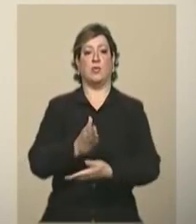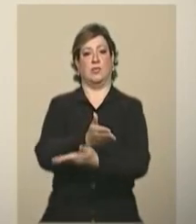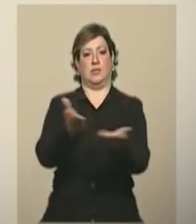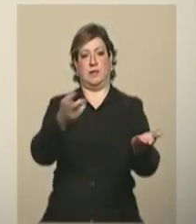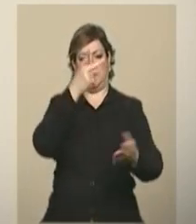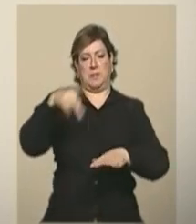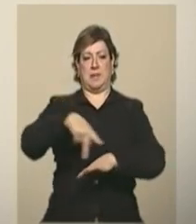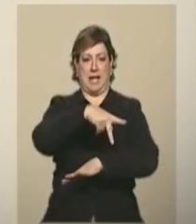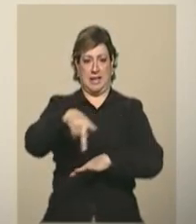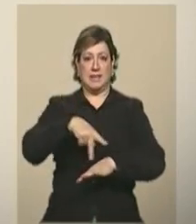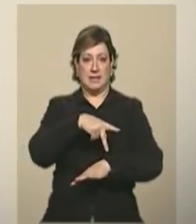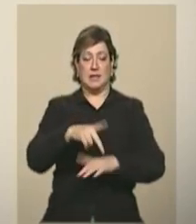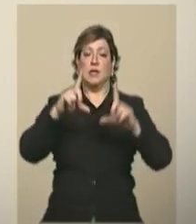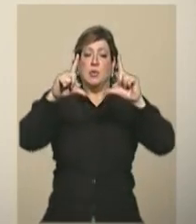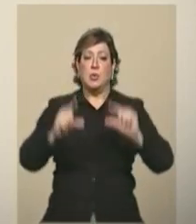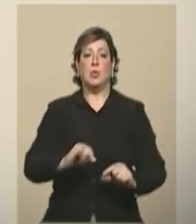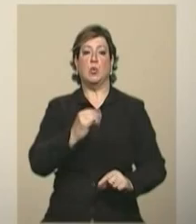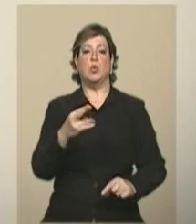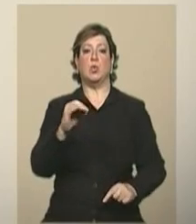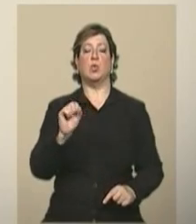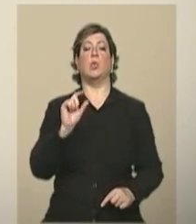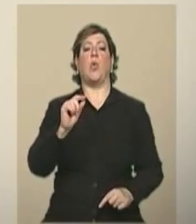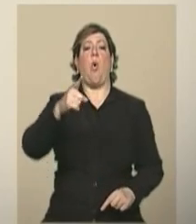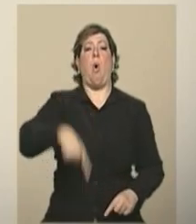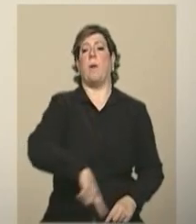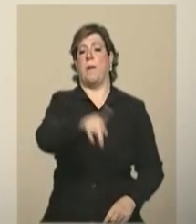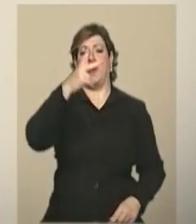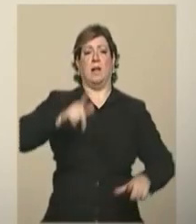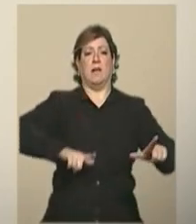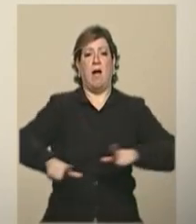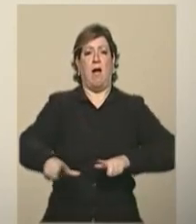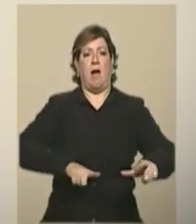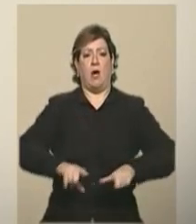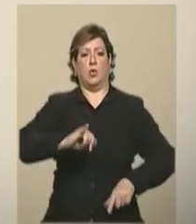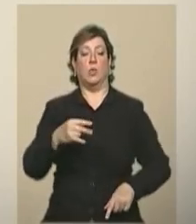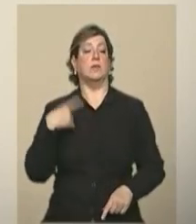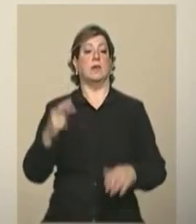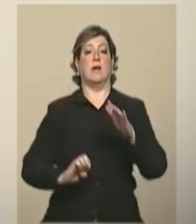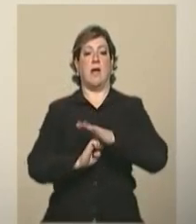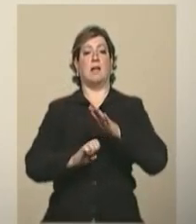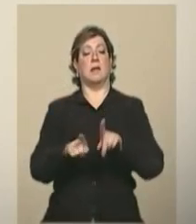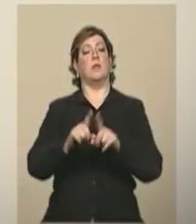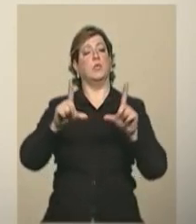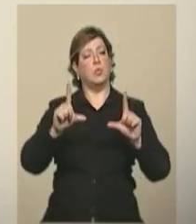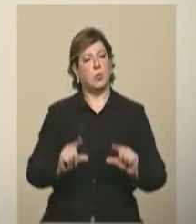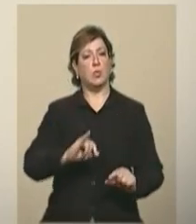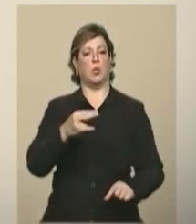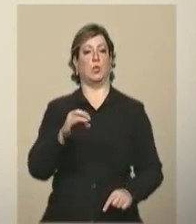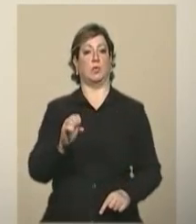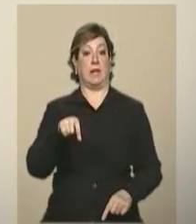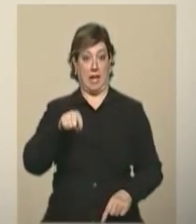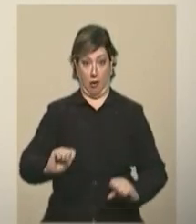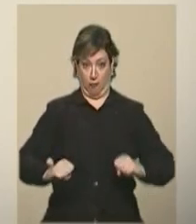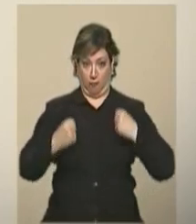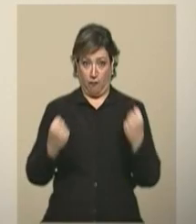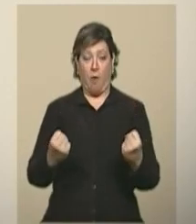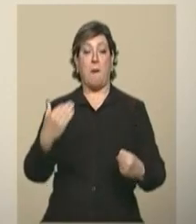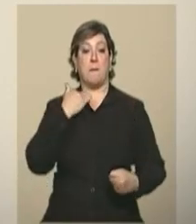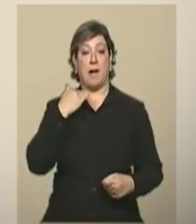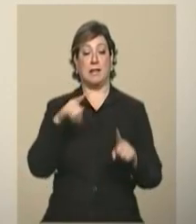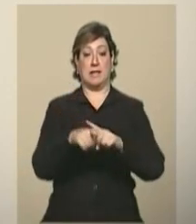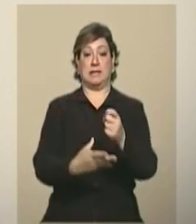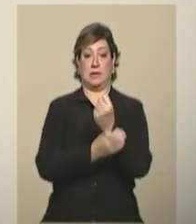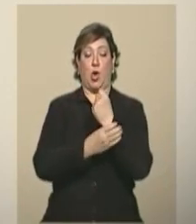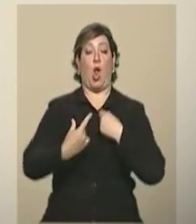país diminuindo os juros que cobram dos trabalhadores e dos empresários. Essa força dos bancos e a segurança da